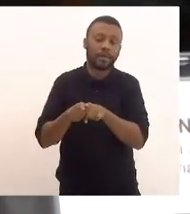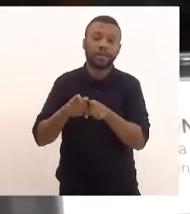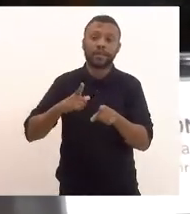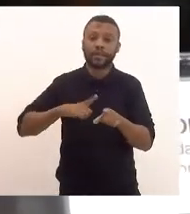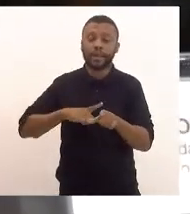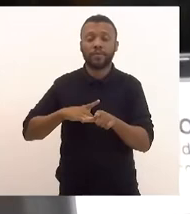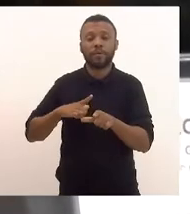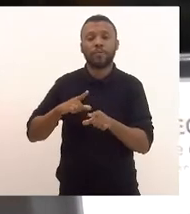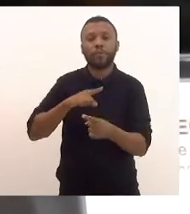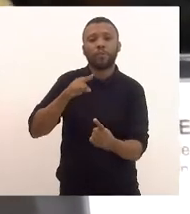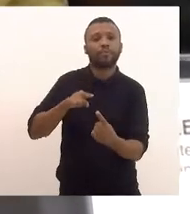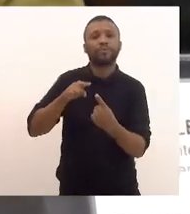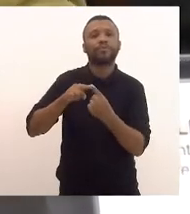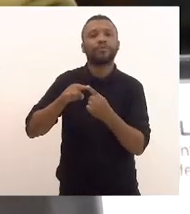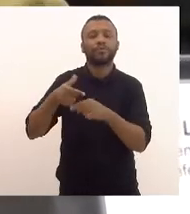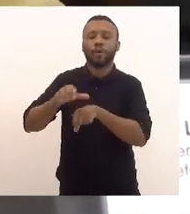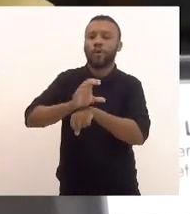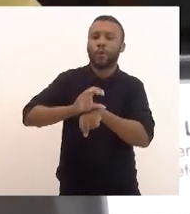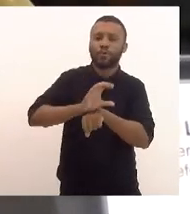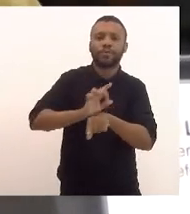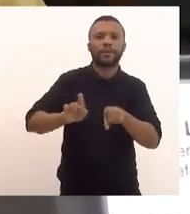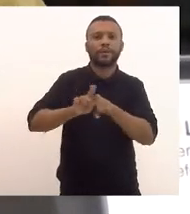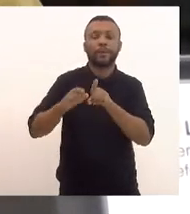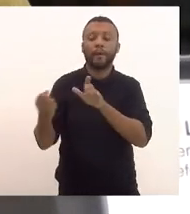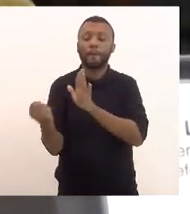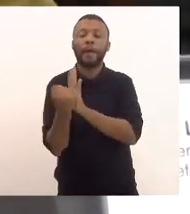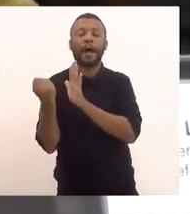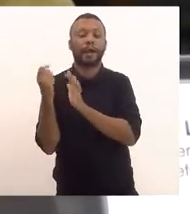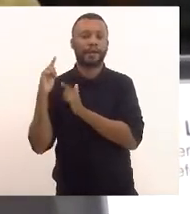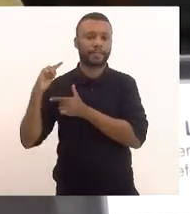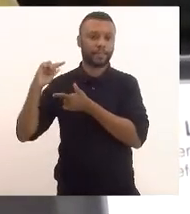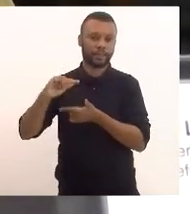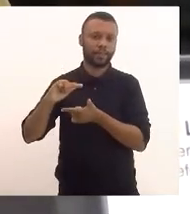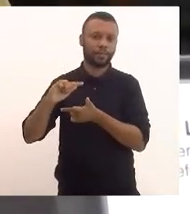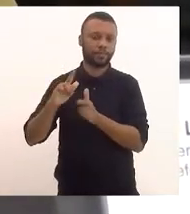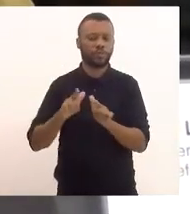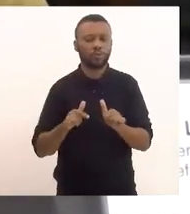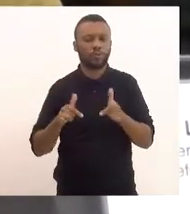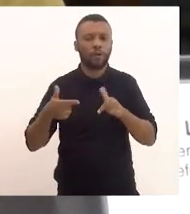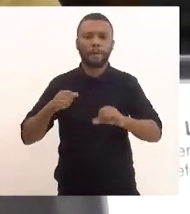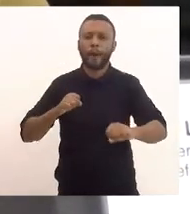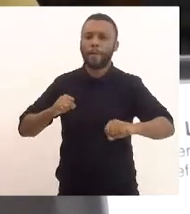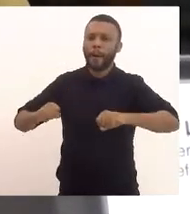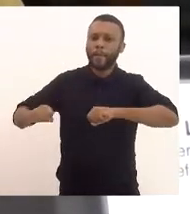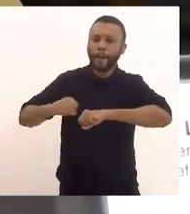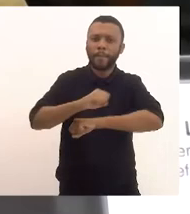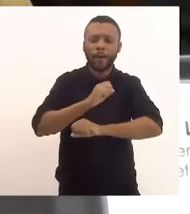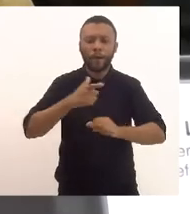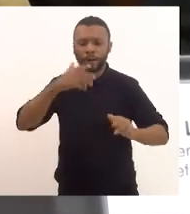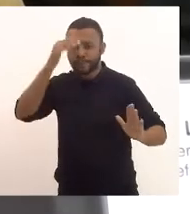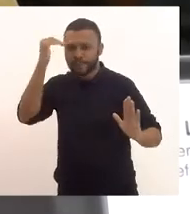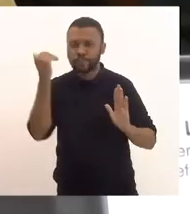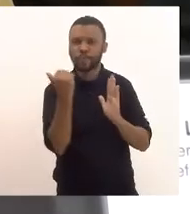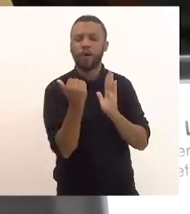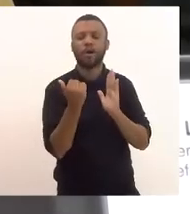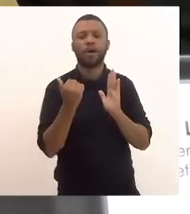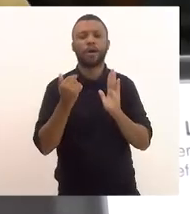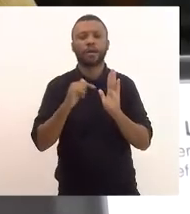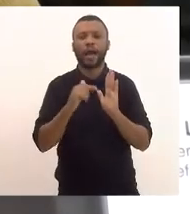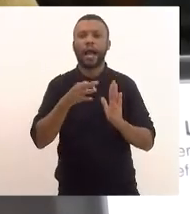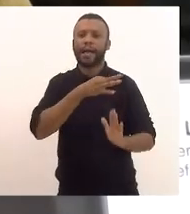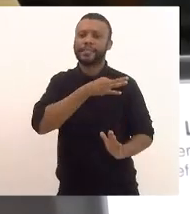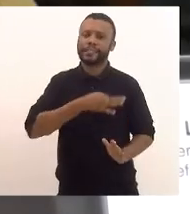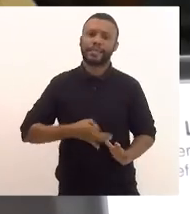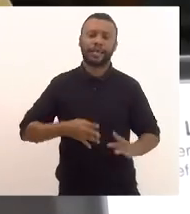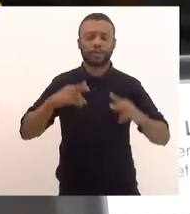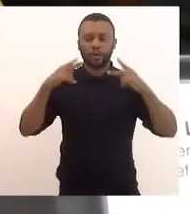missão constitucional e convencional de fazer com pelo reconhecimento da dignidade dignidade